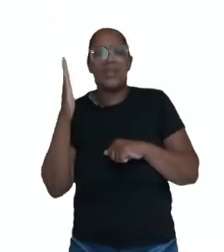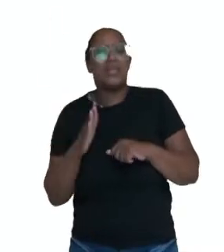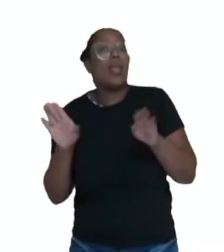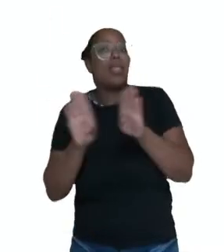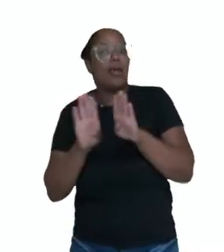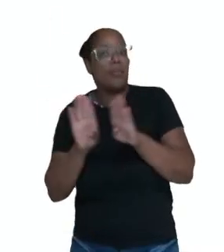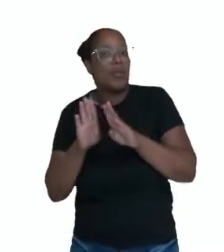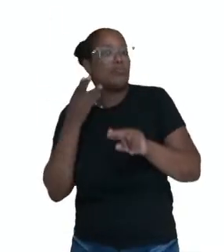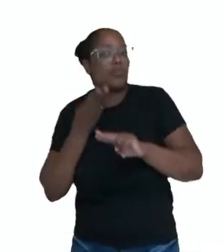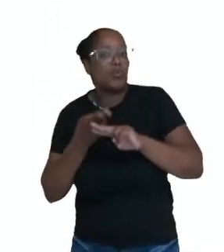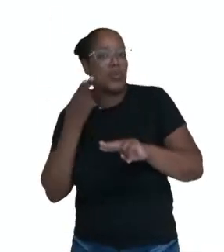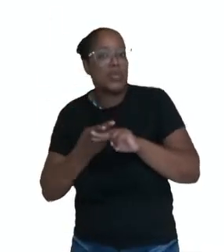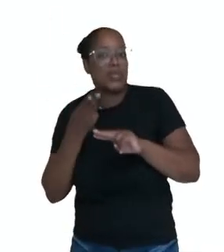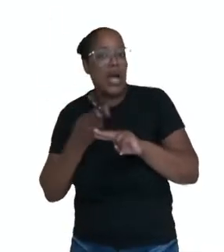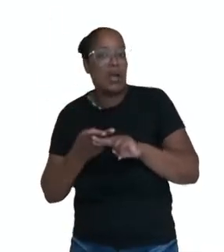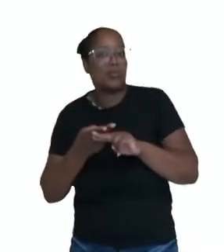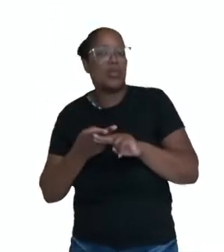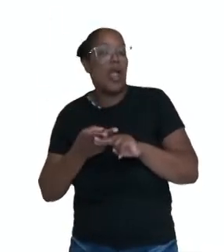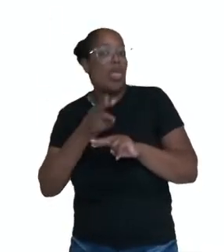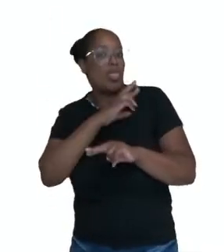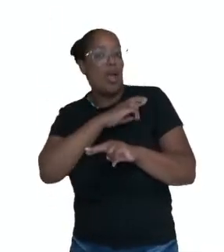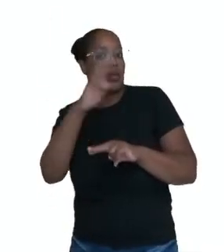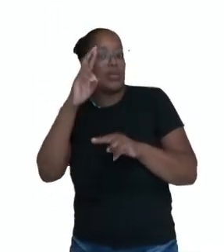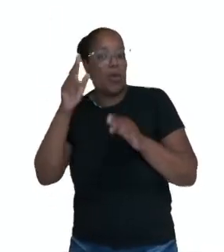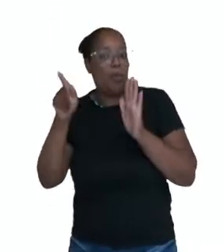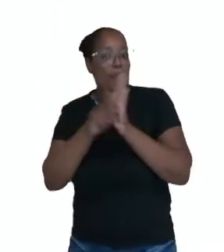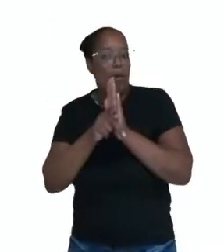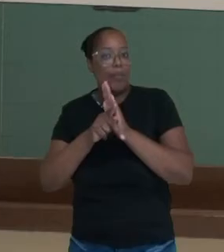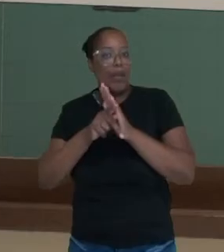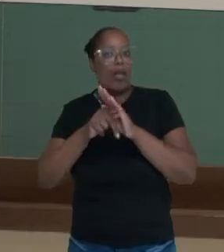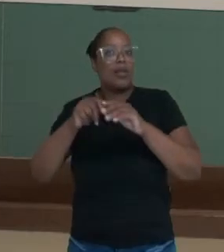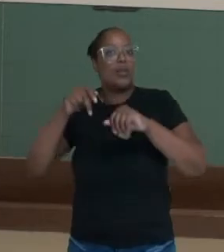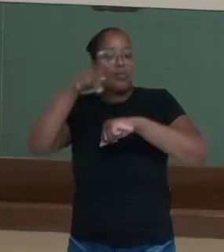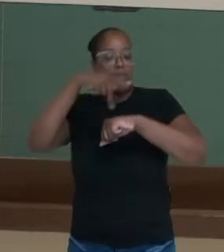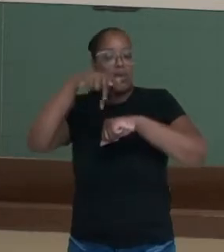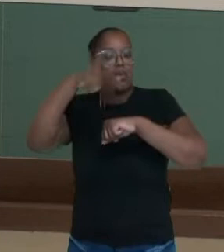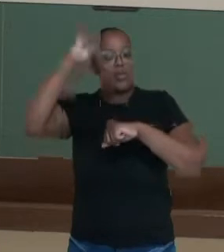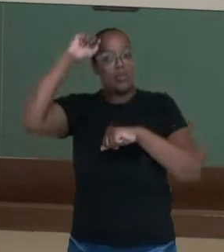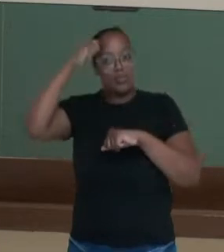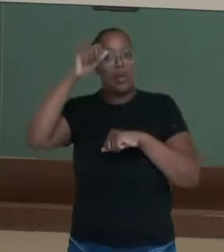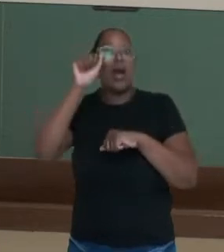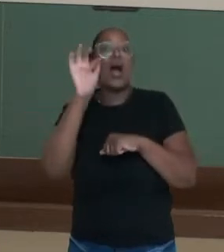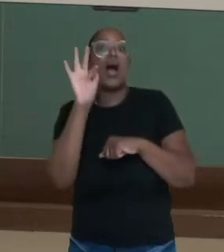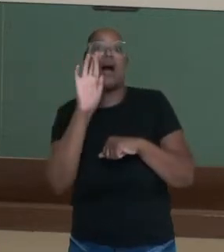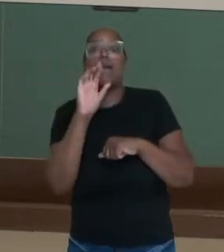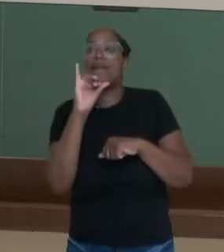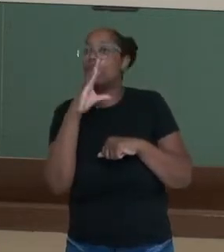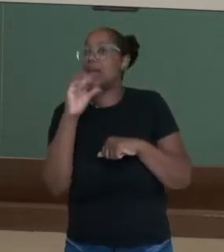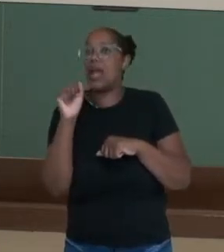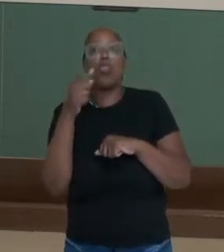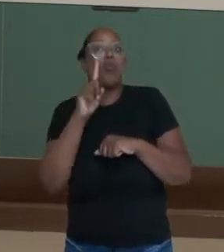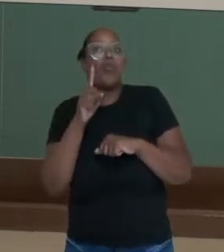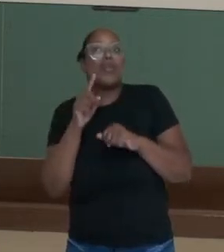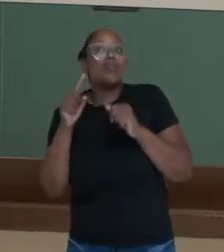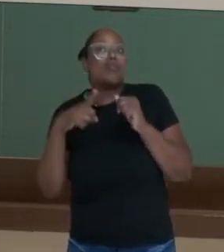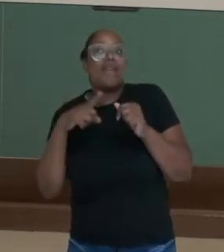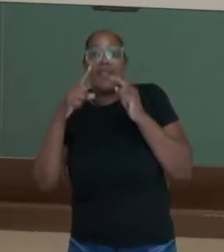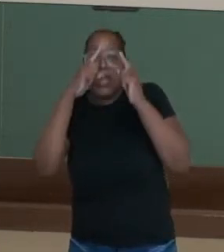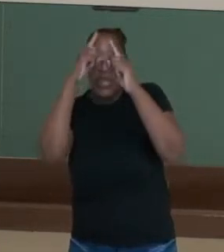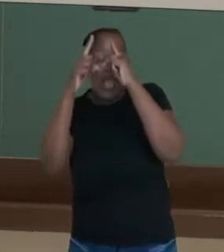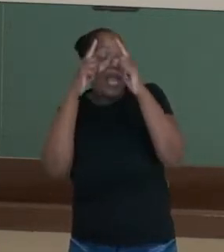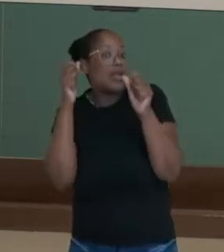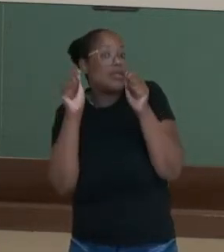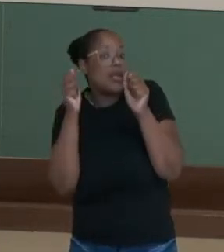rituais religiosos na África. Então, você veja, ele não foi um instrumento inventado para a roda de